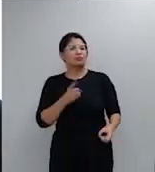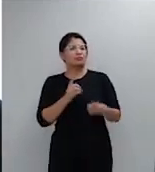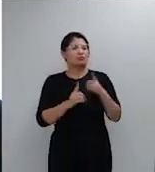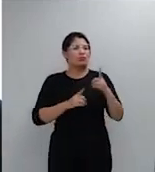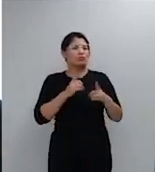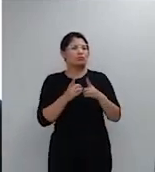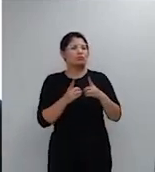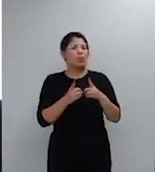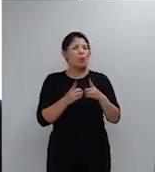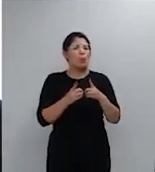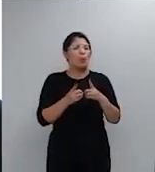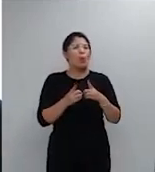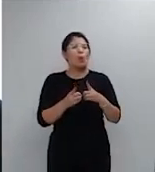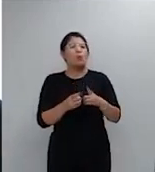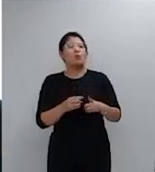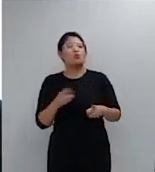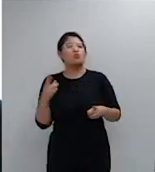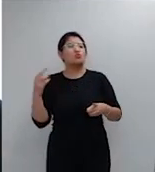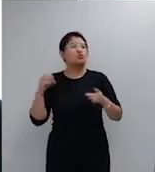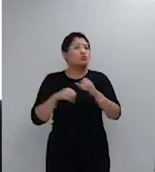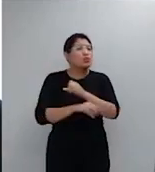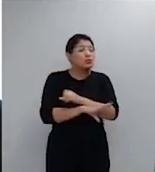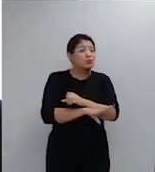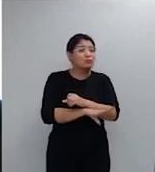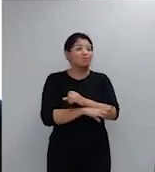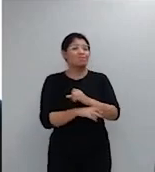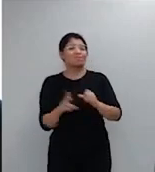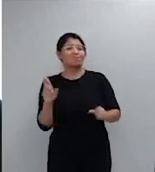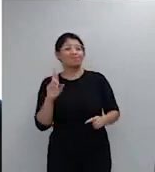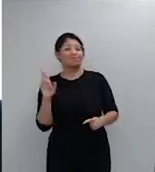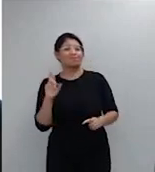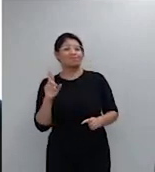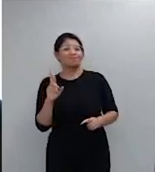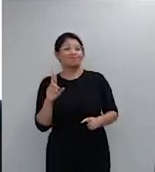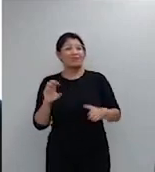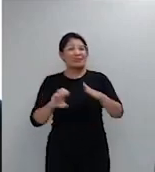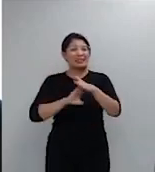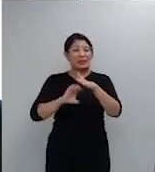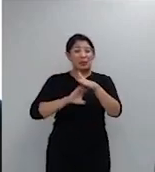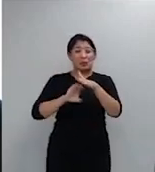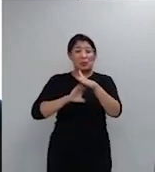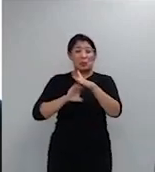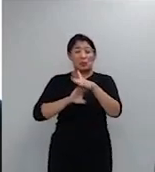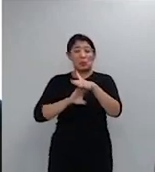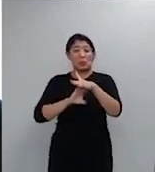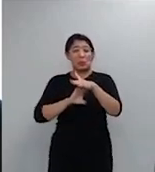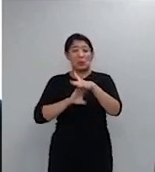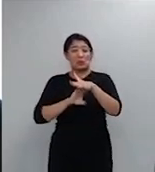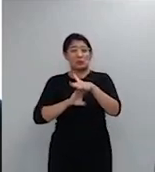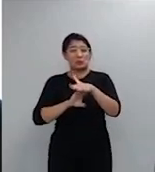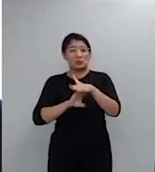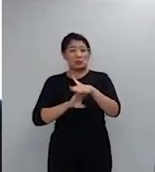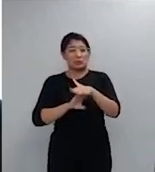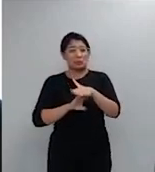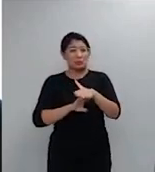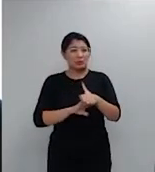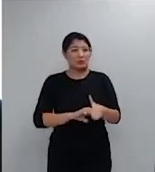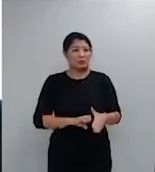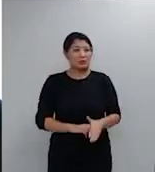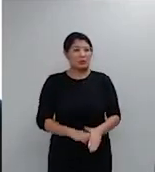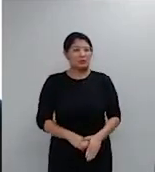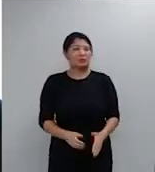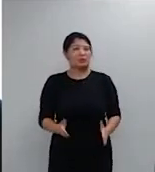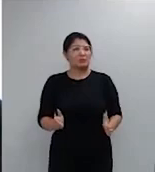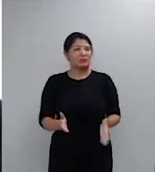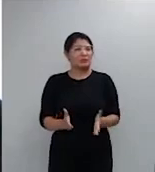decisão do juiz de primeiro grau teve fundamento ao considerar os pedidos desnecessários em comparação a outras